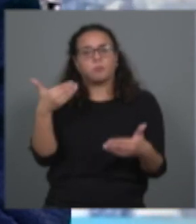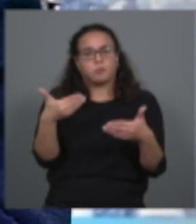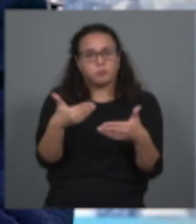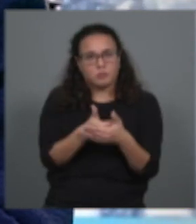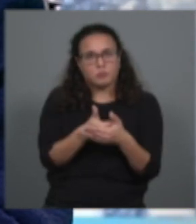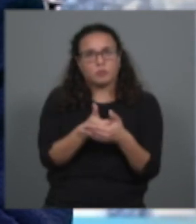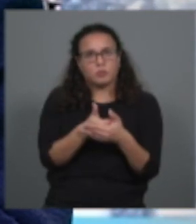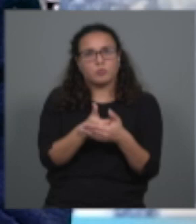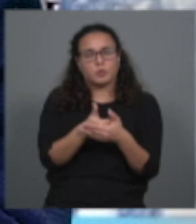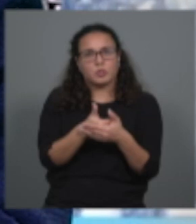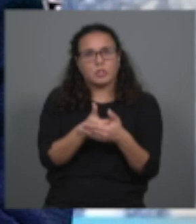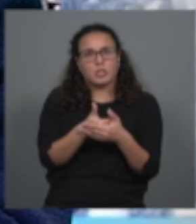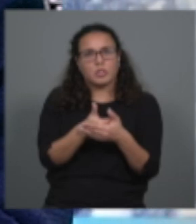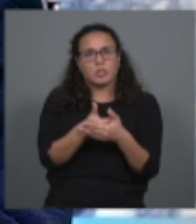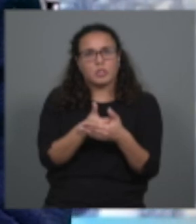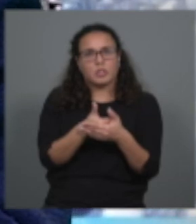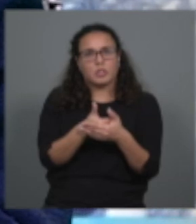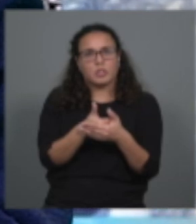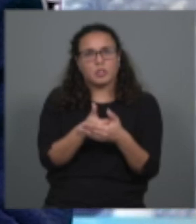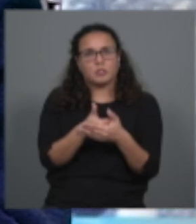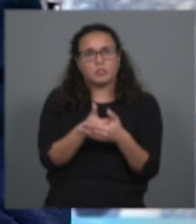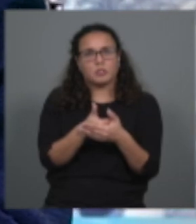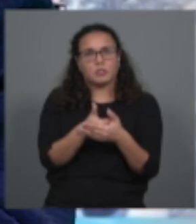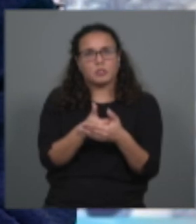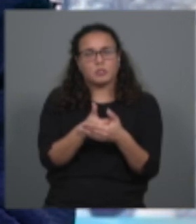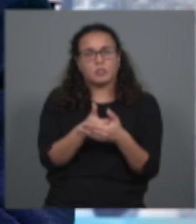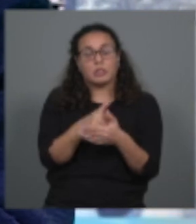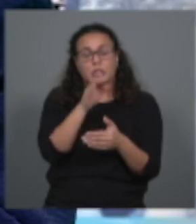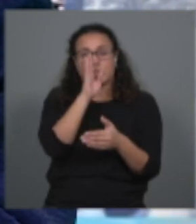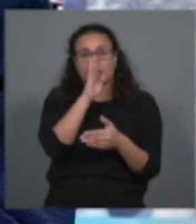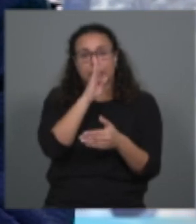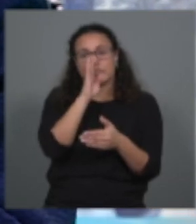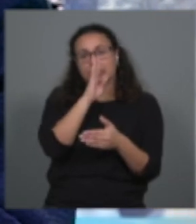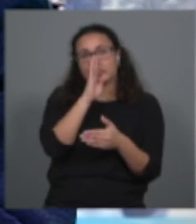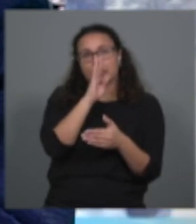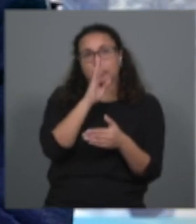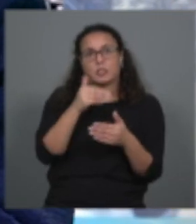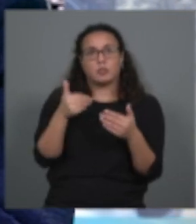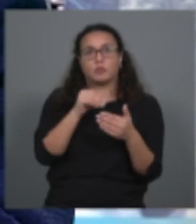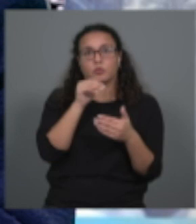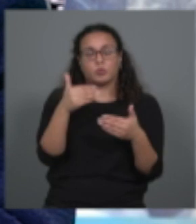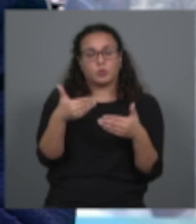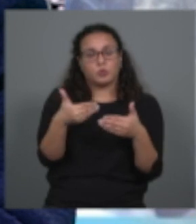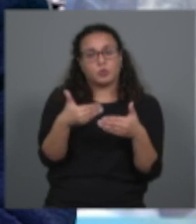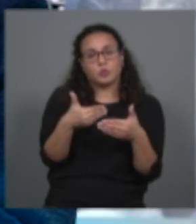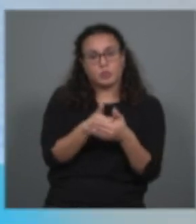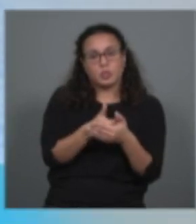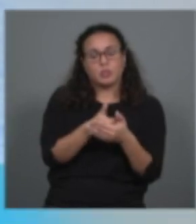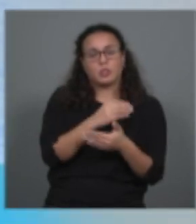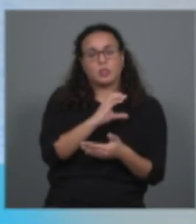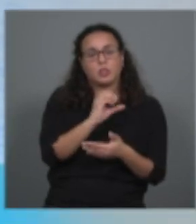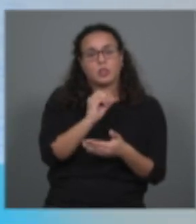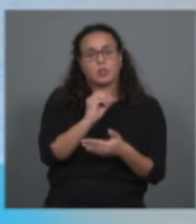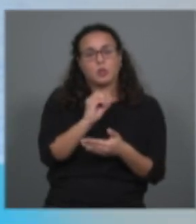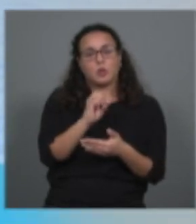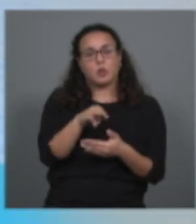achassem bem, sempre esta cláusula, se os superiores acharem bem, no cemitério que a Companhia de Jesus tem